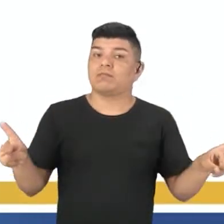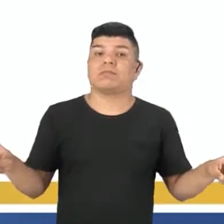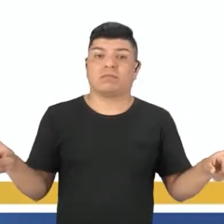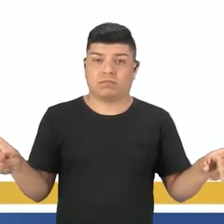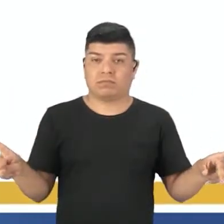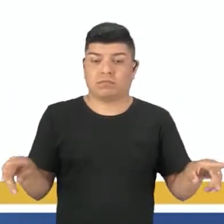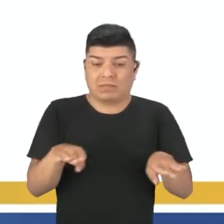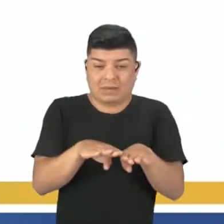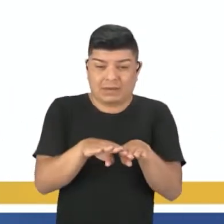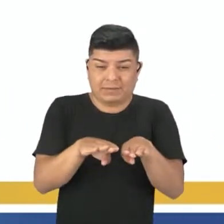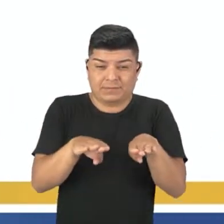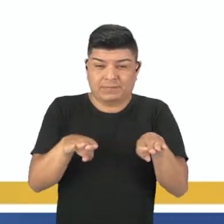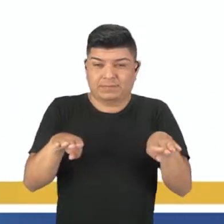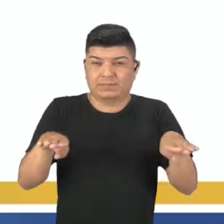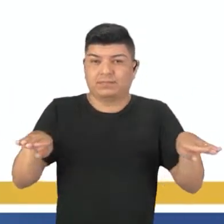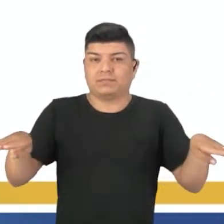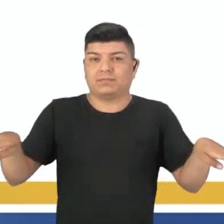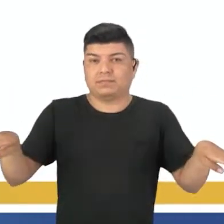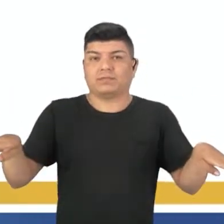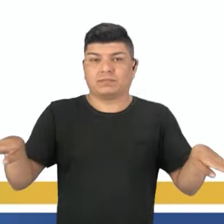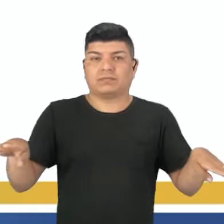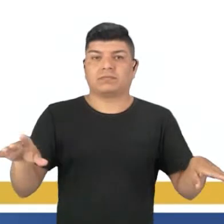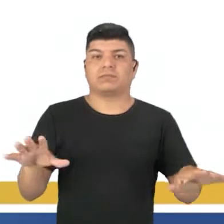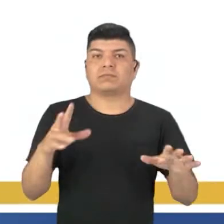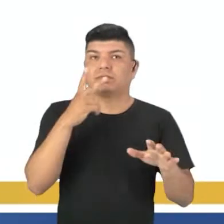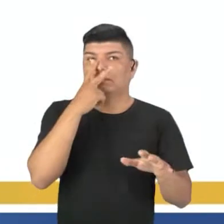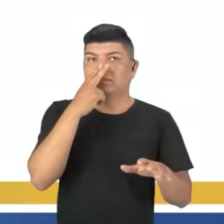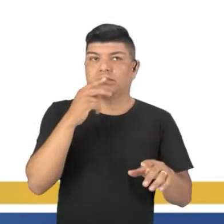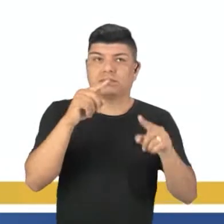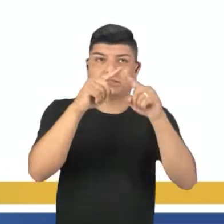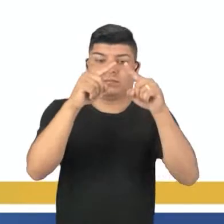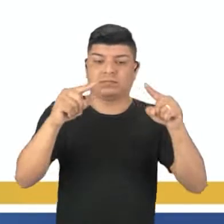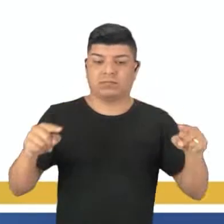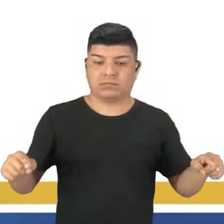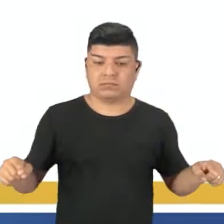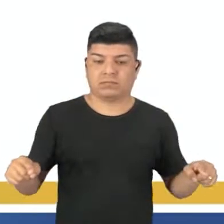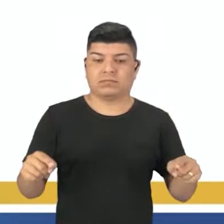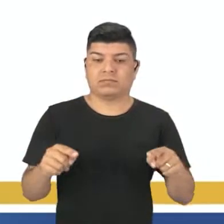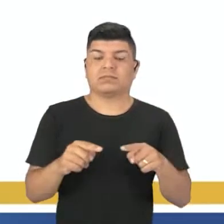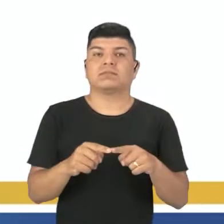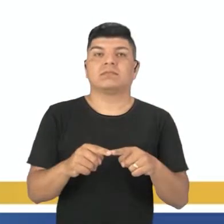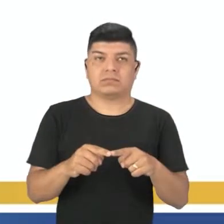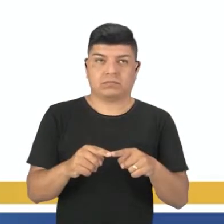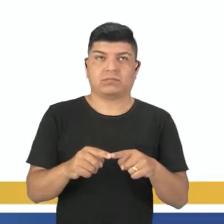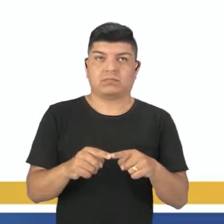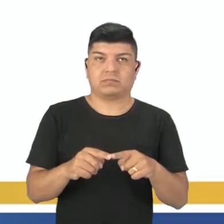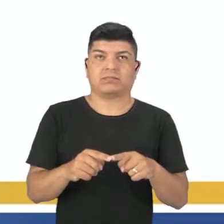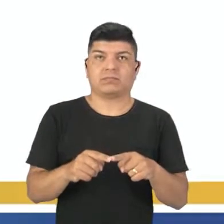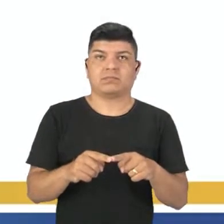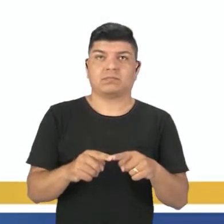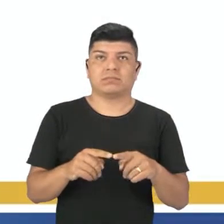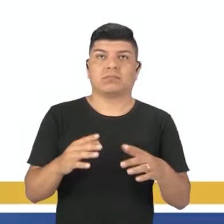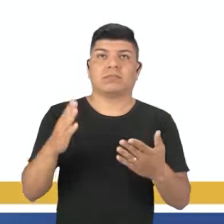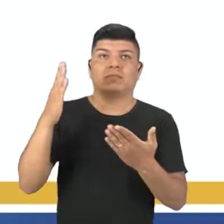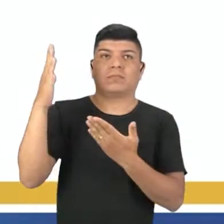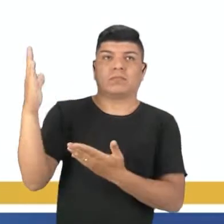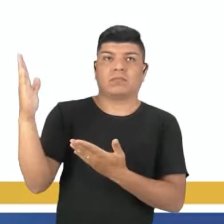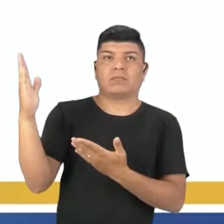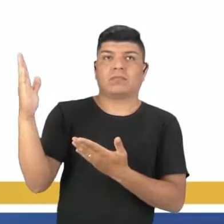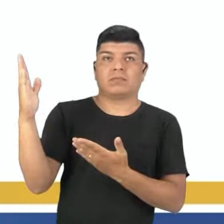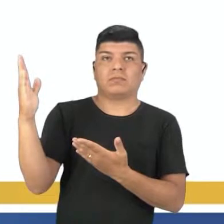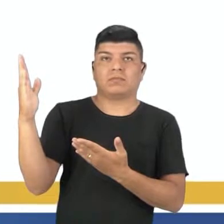Sua superfície, né? Tem a forma de um triângulo retângulo de catetos, né? Medidos